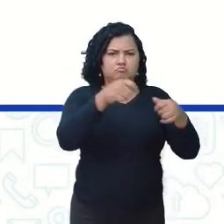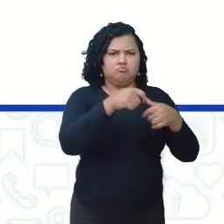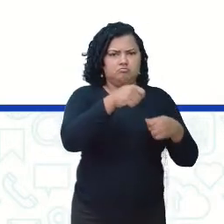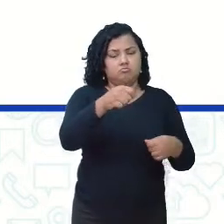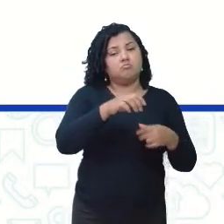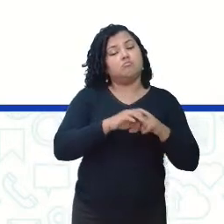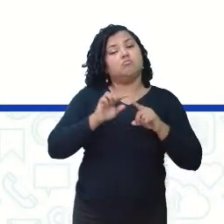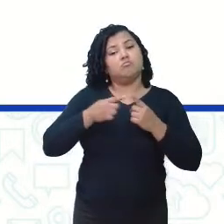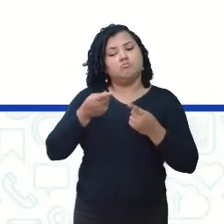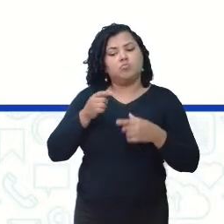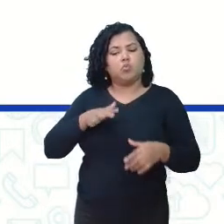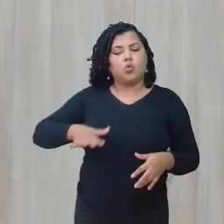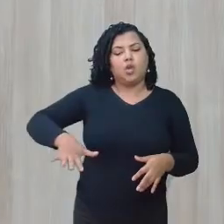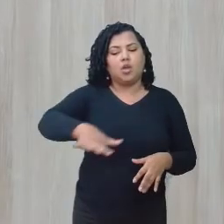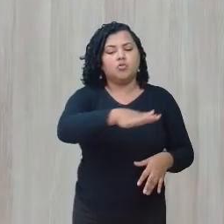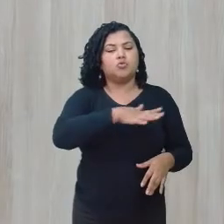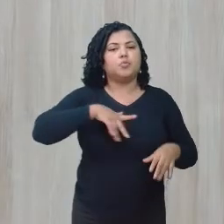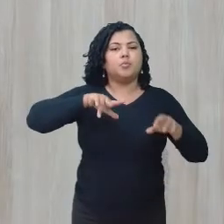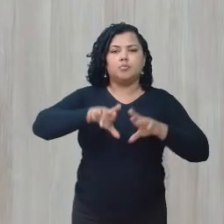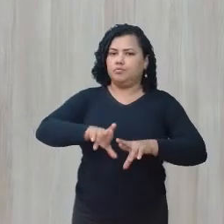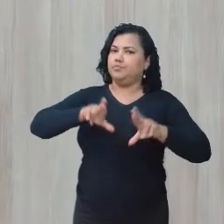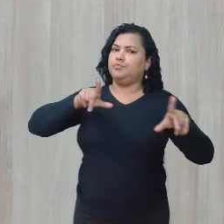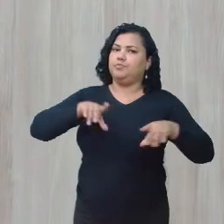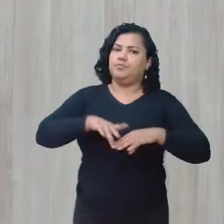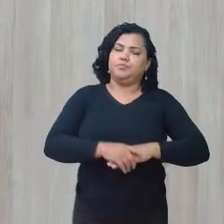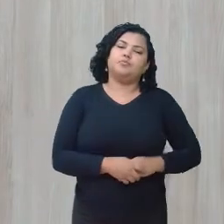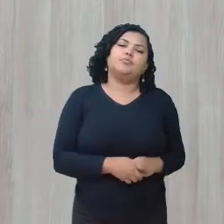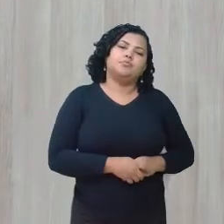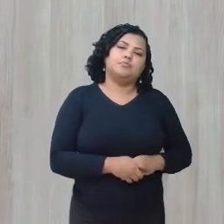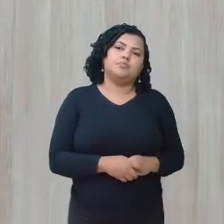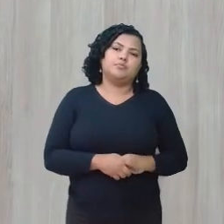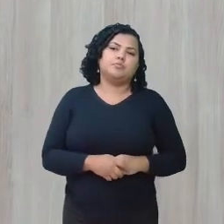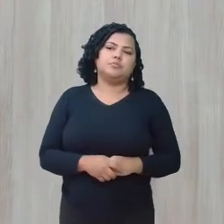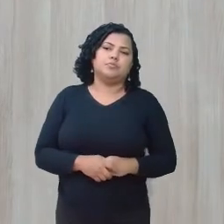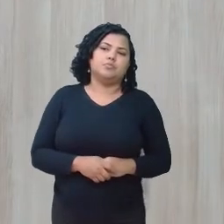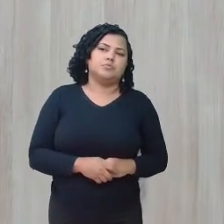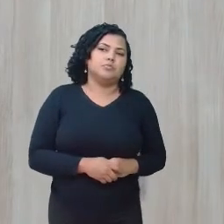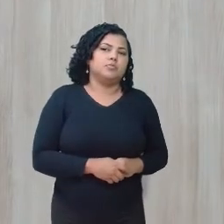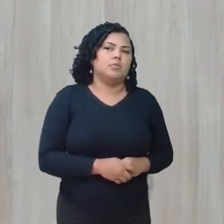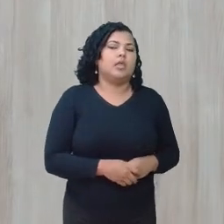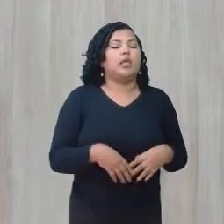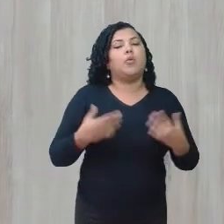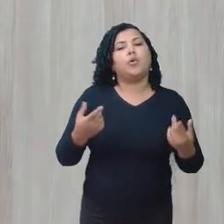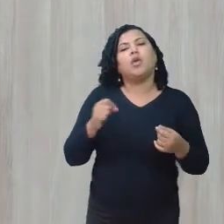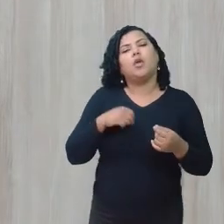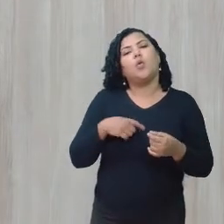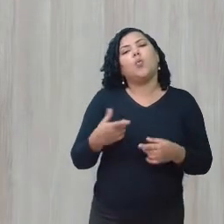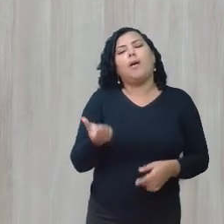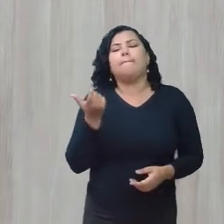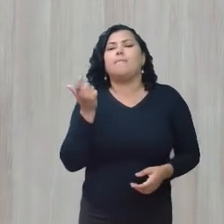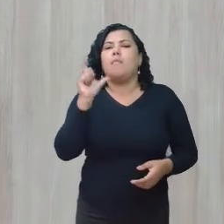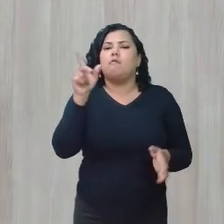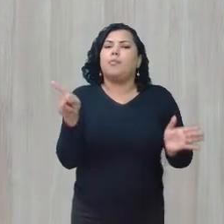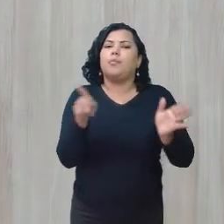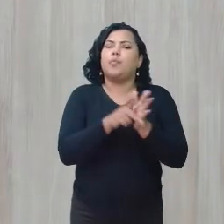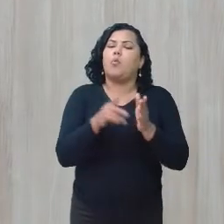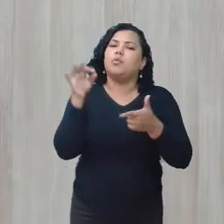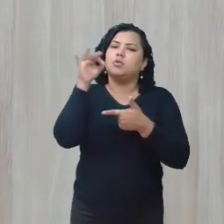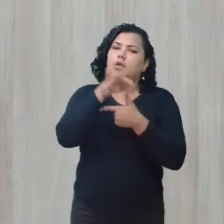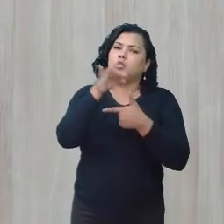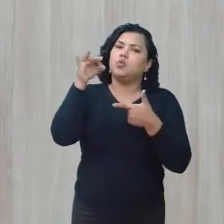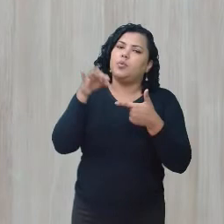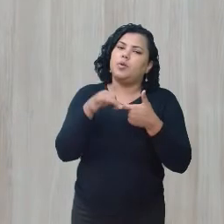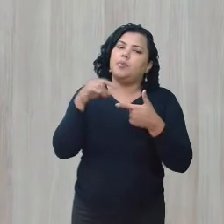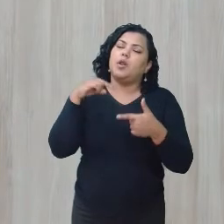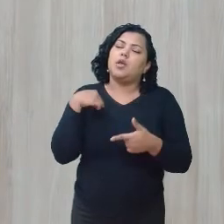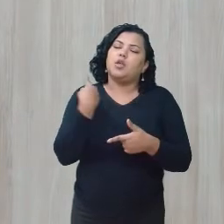espaços diferentes. Então, por isso que a gente diz que são congruentes. Então, é um termo geométrico, um termo da geometria, para a